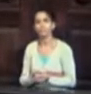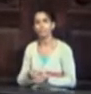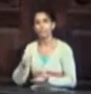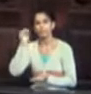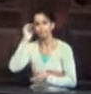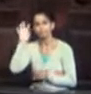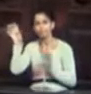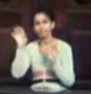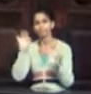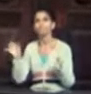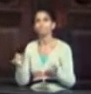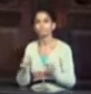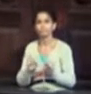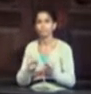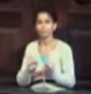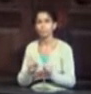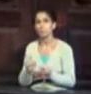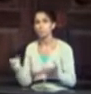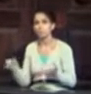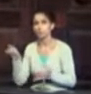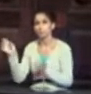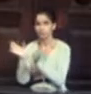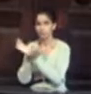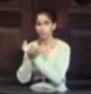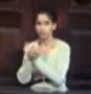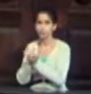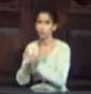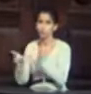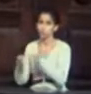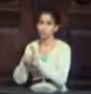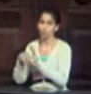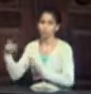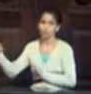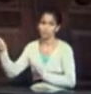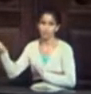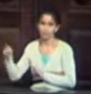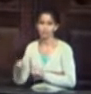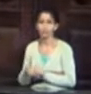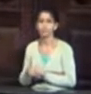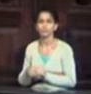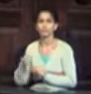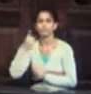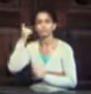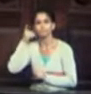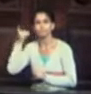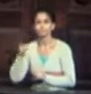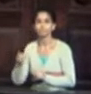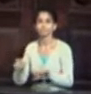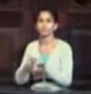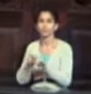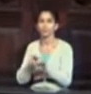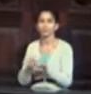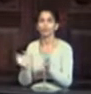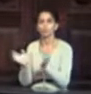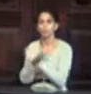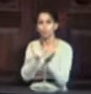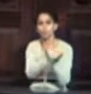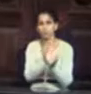imaginar que integrantes do partido do governador, deputados de partidos da base do